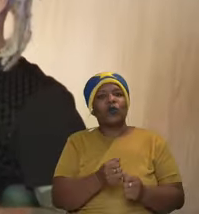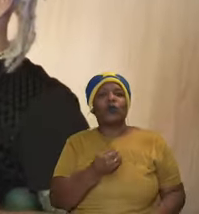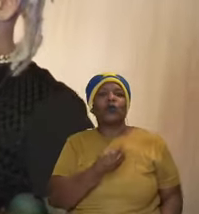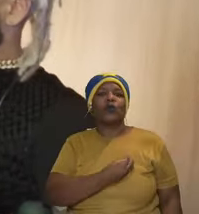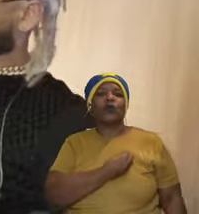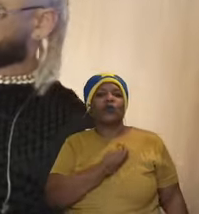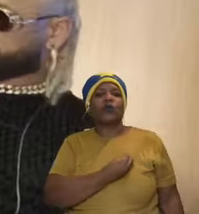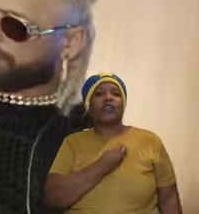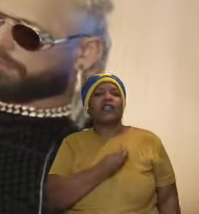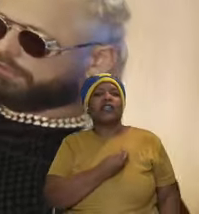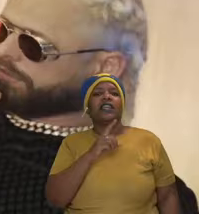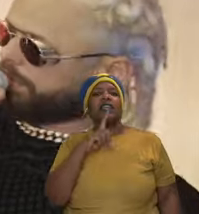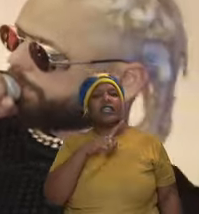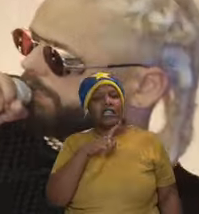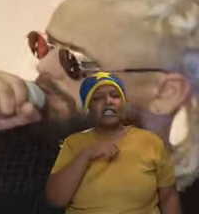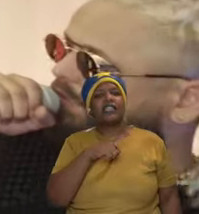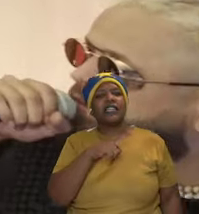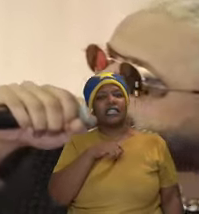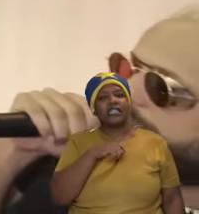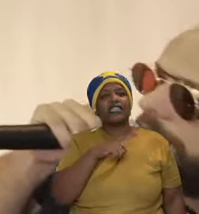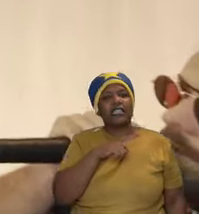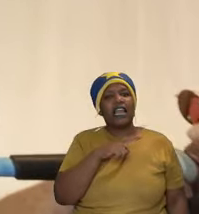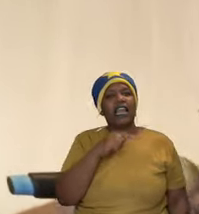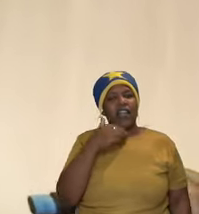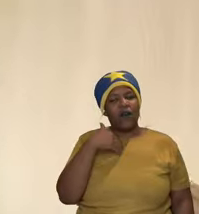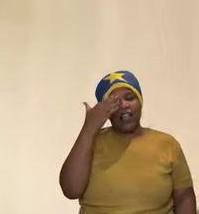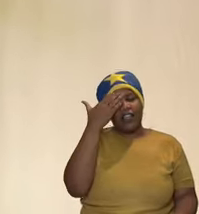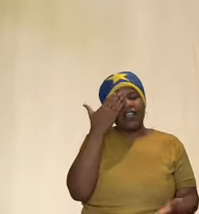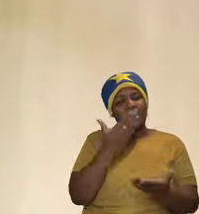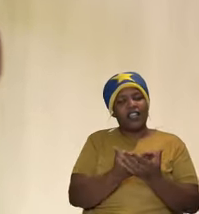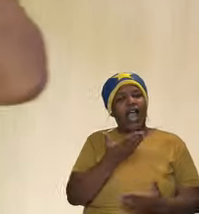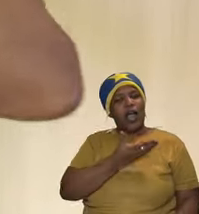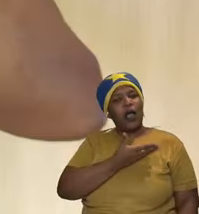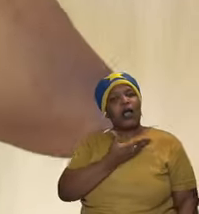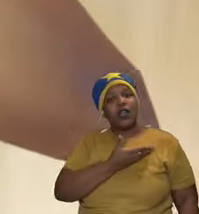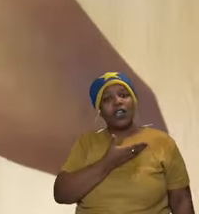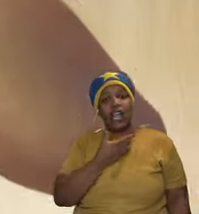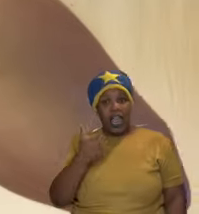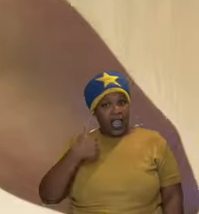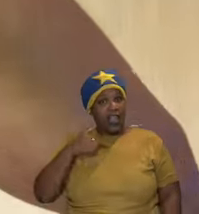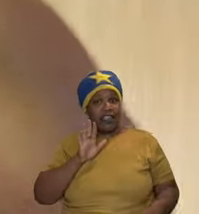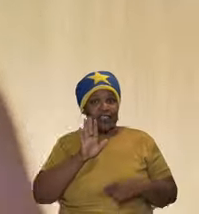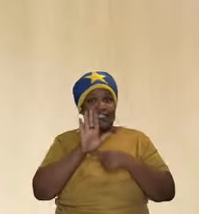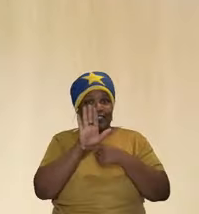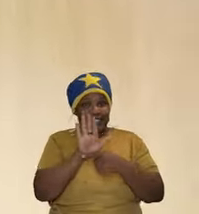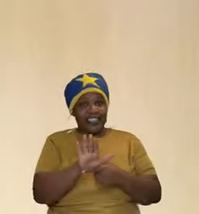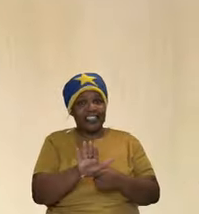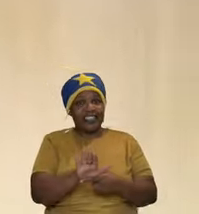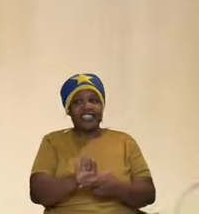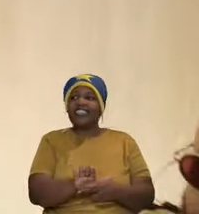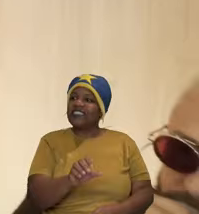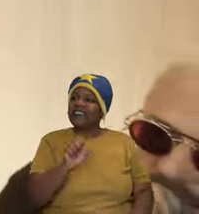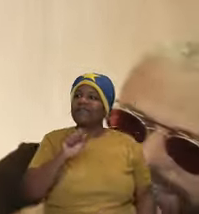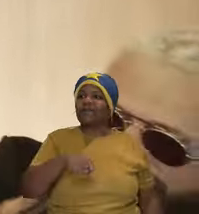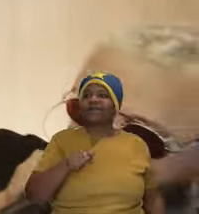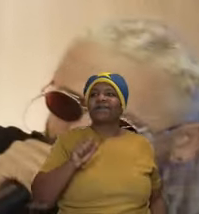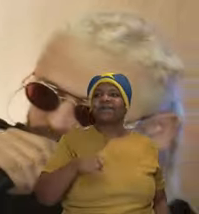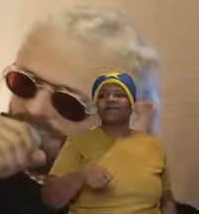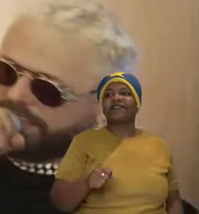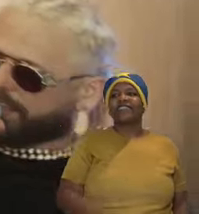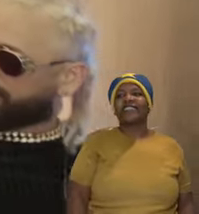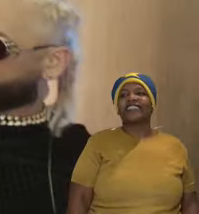der. Tu mãe, o que der. Amiga, é pra essas coisas mesmo. Tu mãe, o que der. Salve.